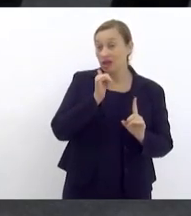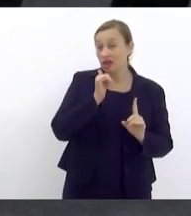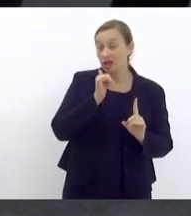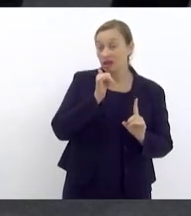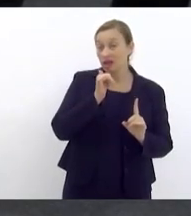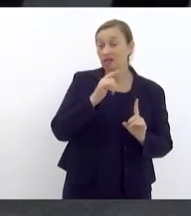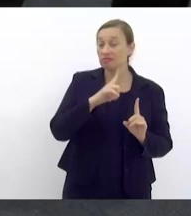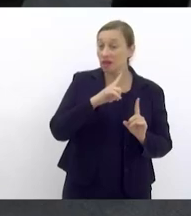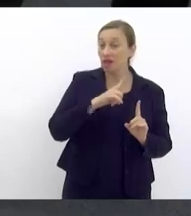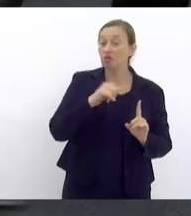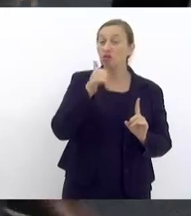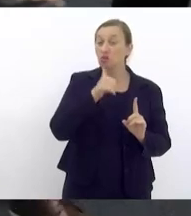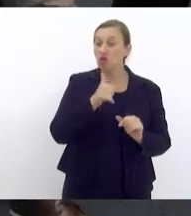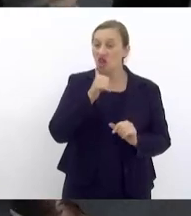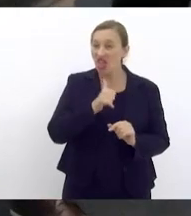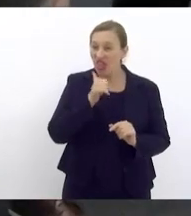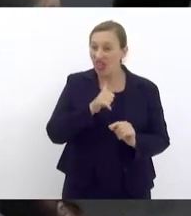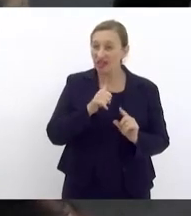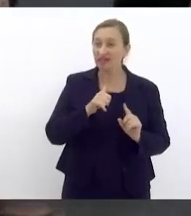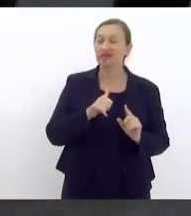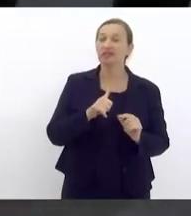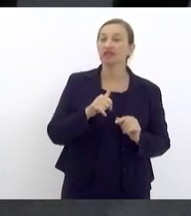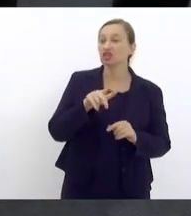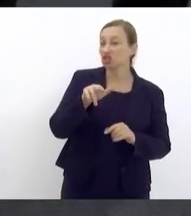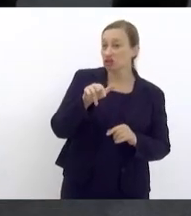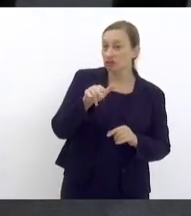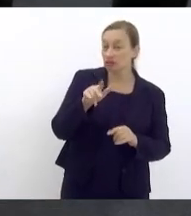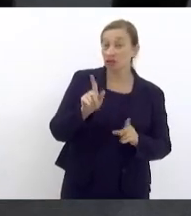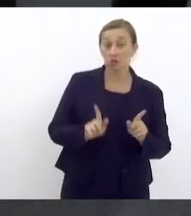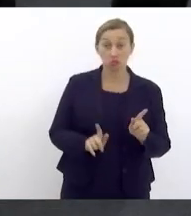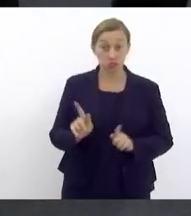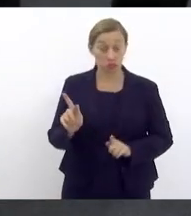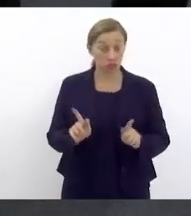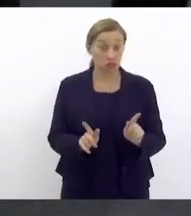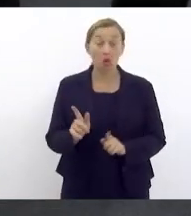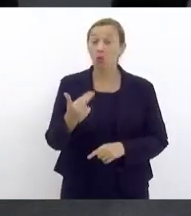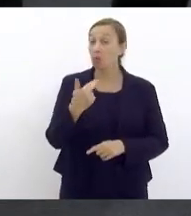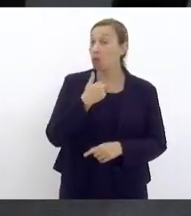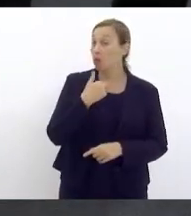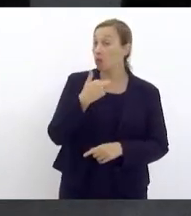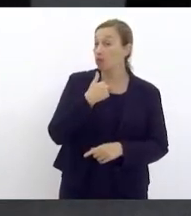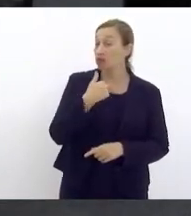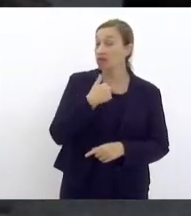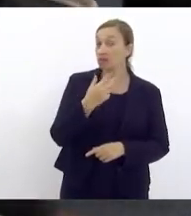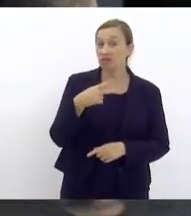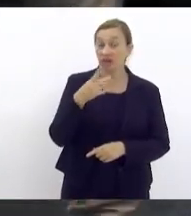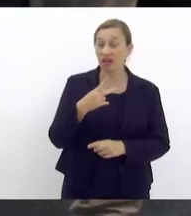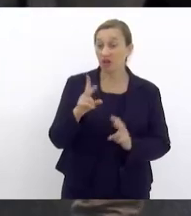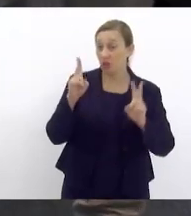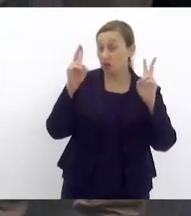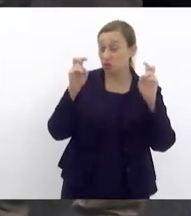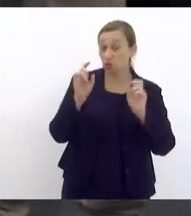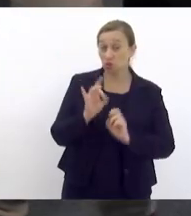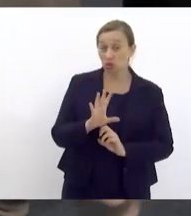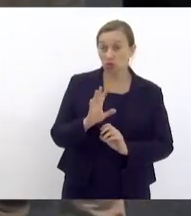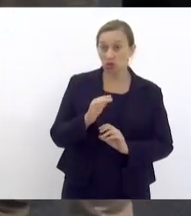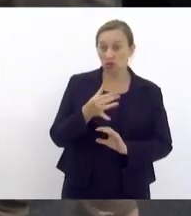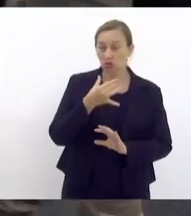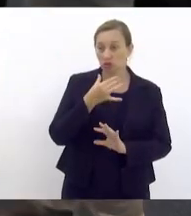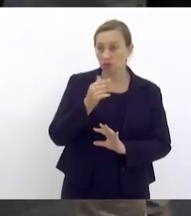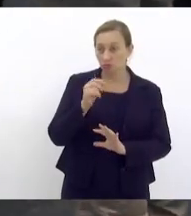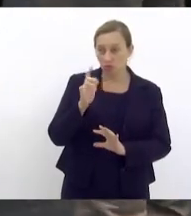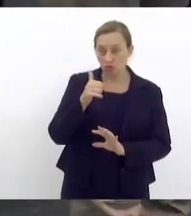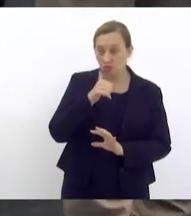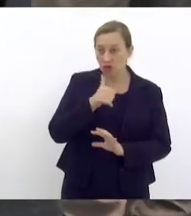mulheres companheiras irmãs primas nós não podemos dizer que esse é um assunto de um é claro que as mulheres têm que estar à frente